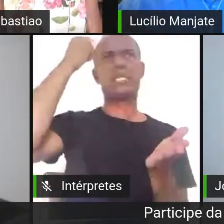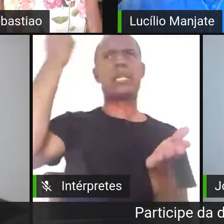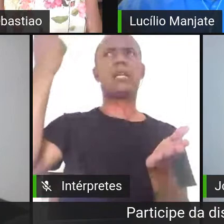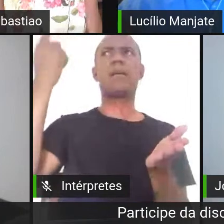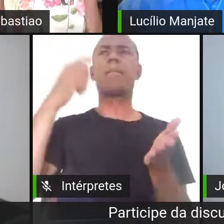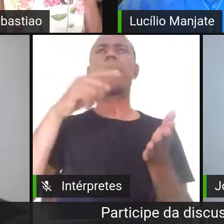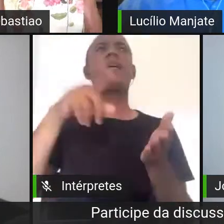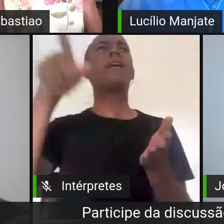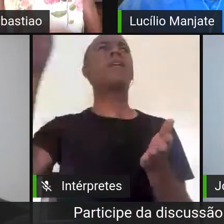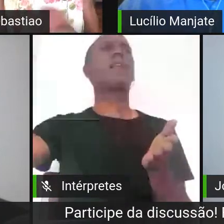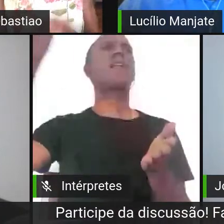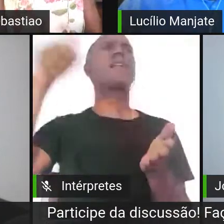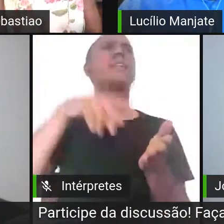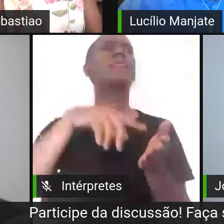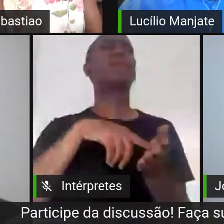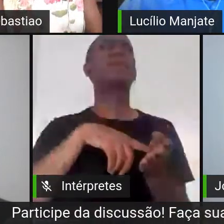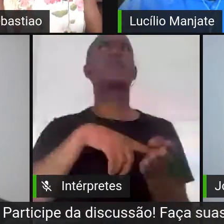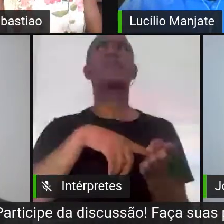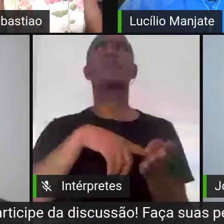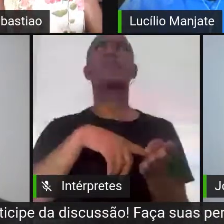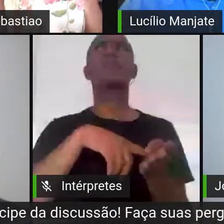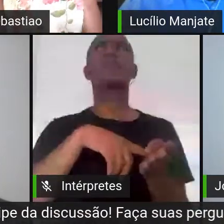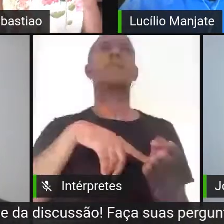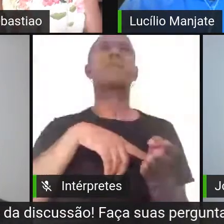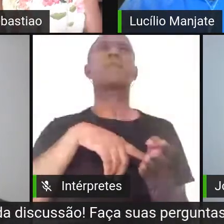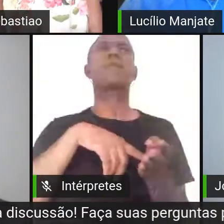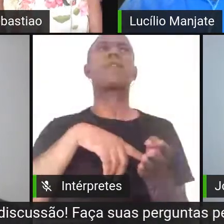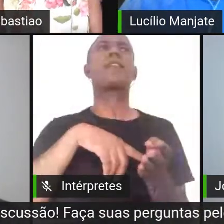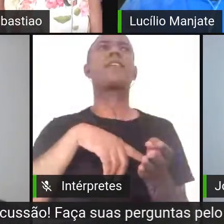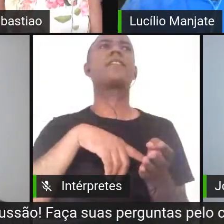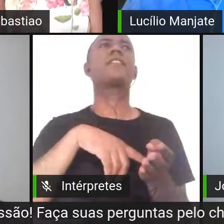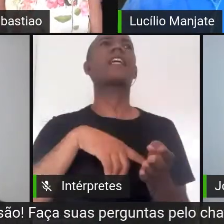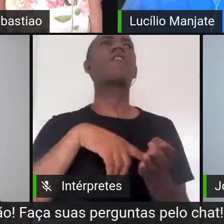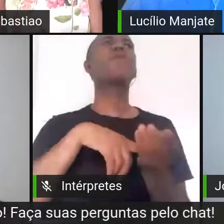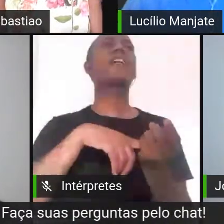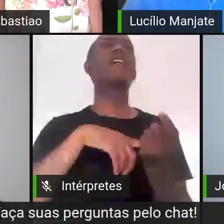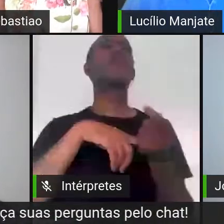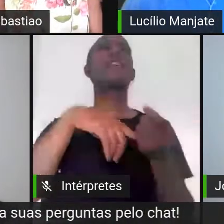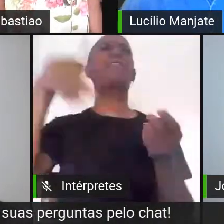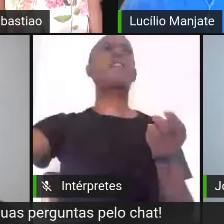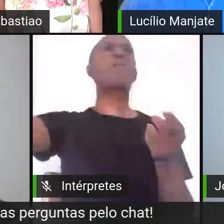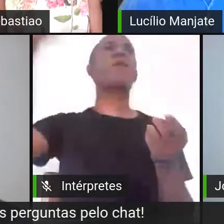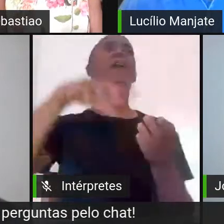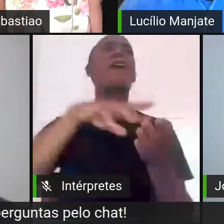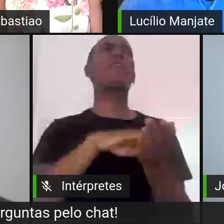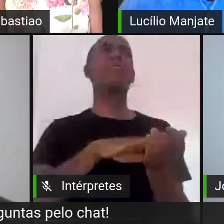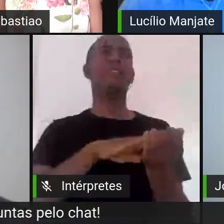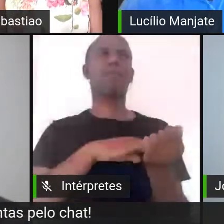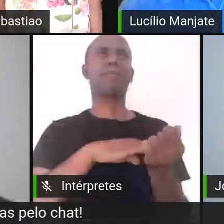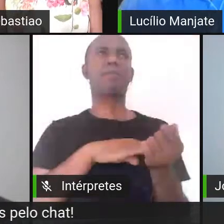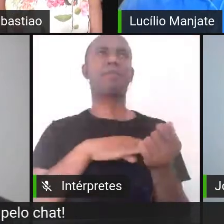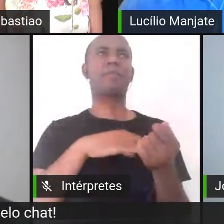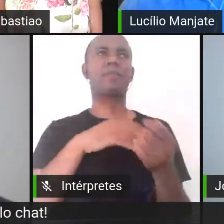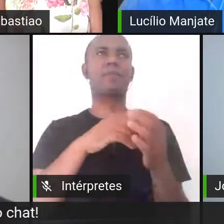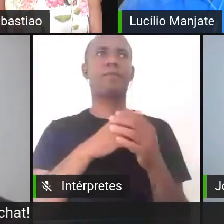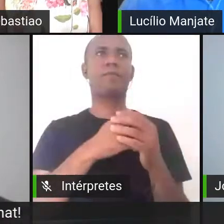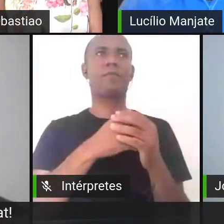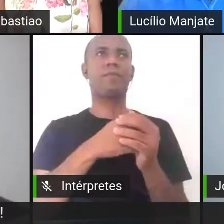à primeira pergunta desta conversa sobre as circunstâncias. Enfim, as circunstâncias a mim